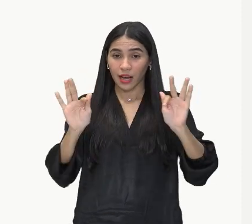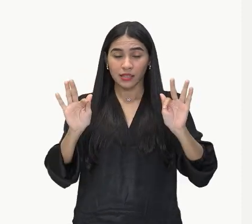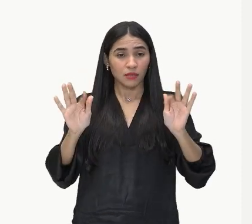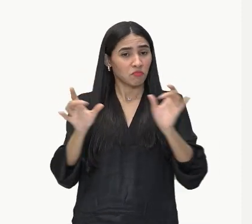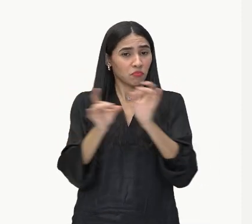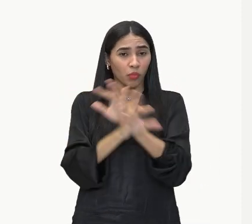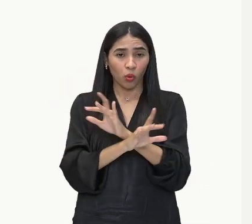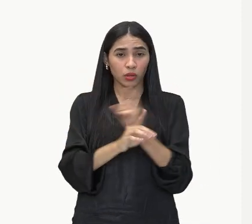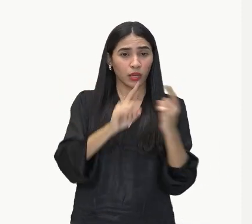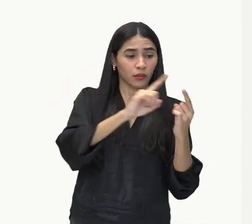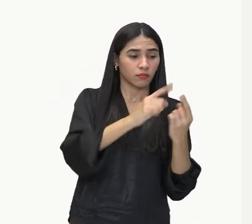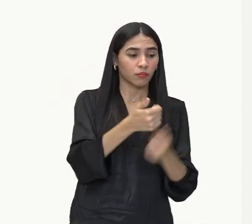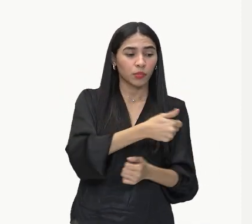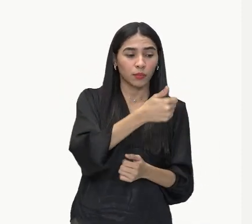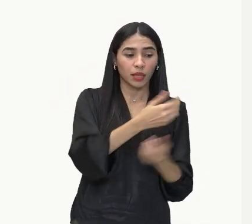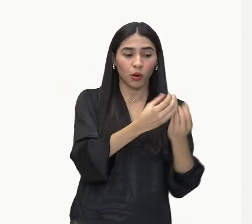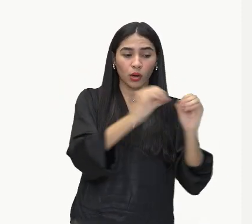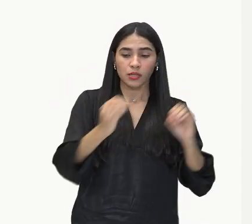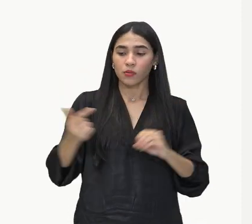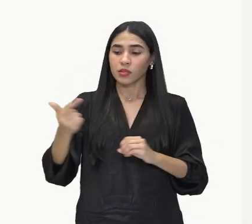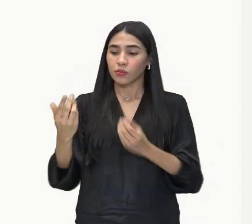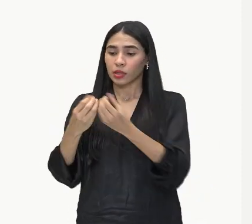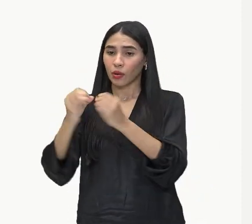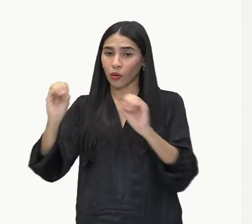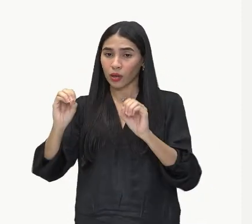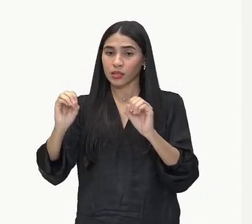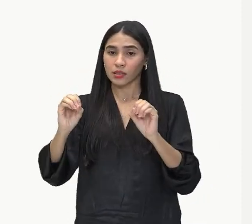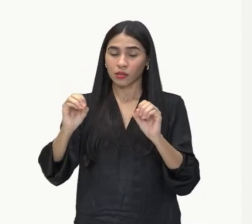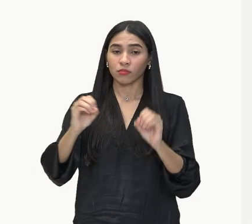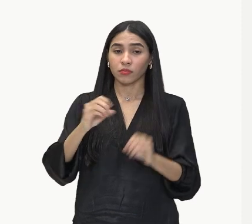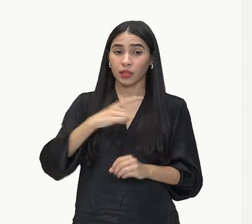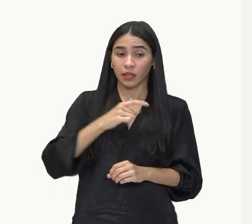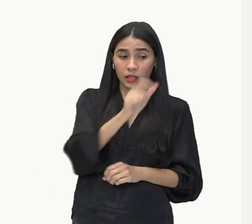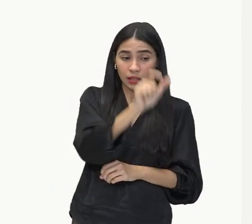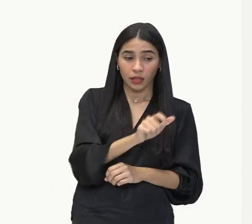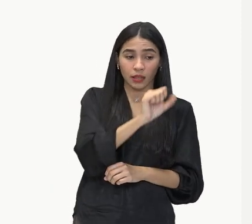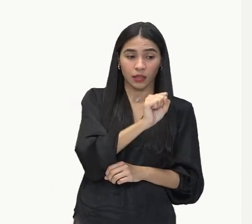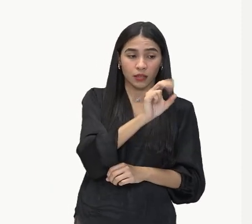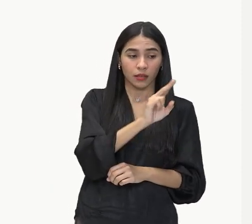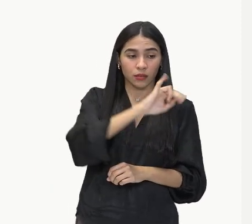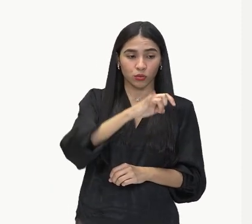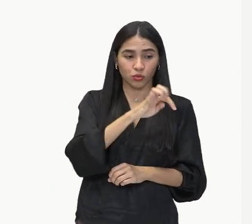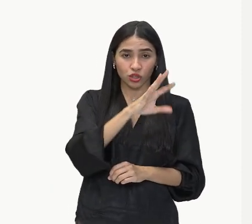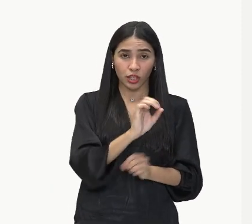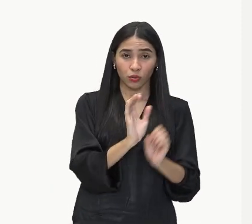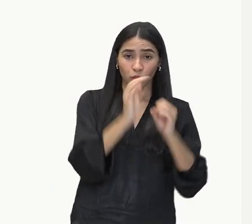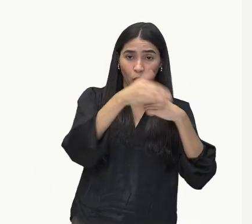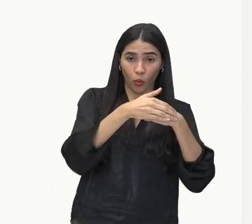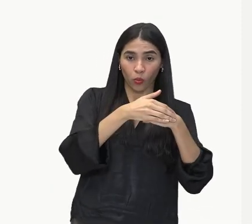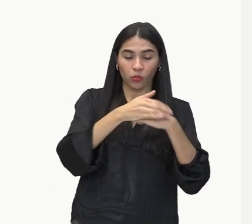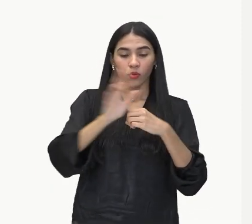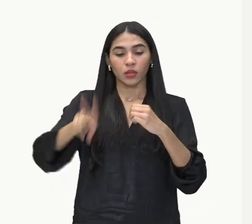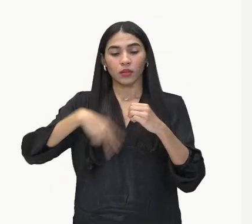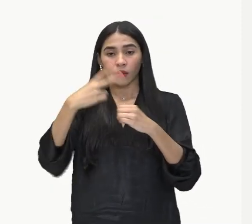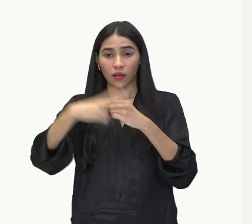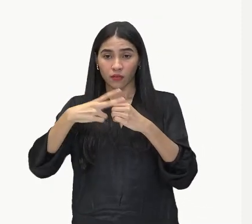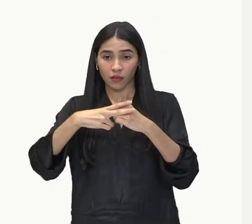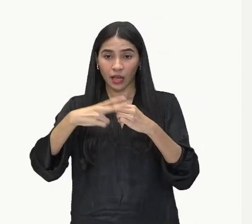completa também sintaticamente. Observem que eu vou ter o sujeito, né, o sujeito que está oculto, o verbo,